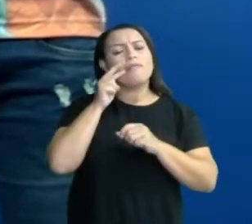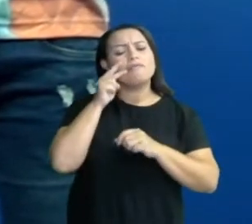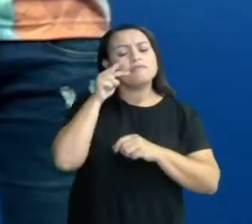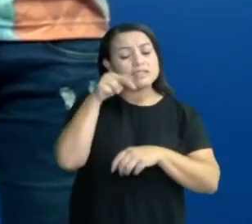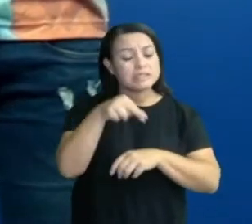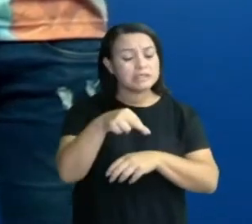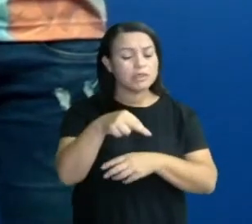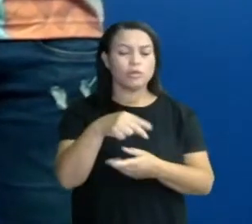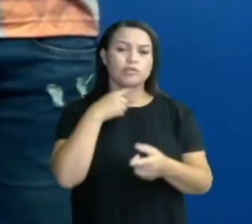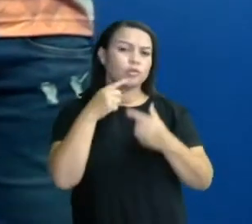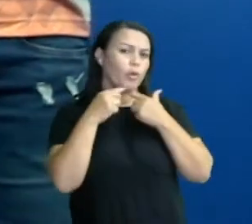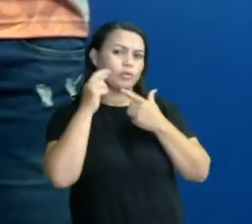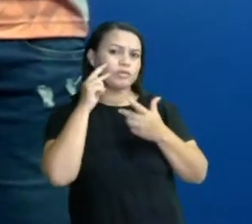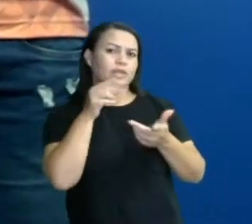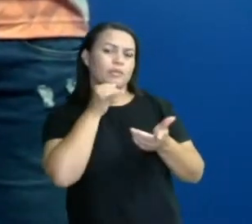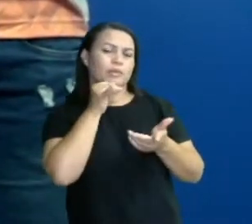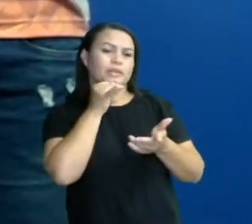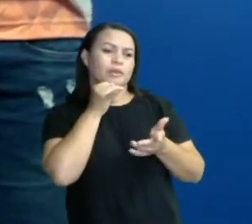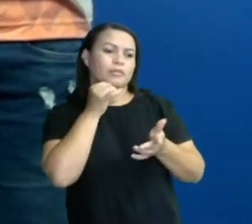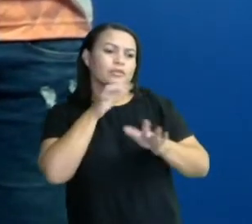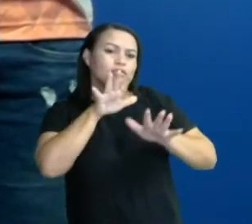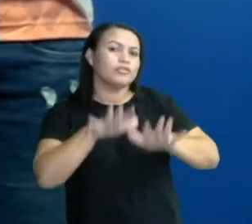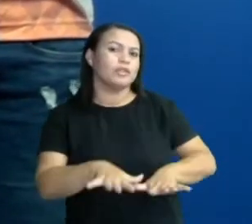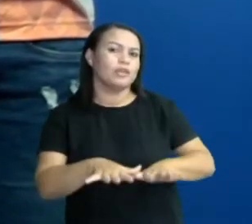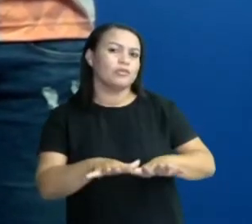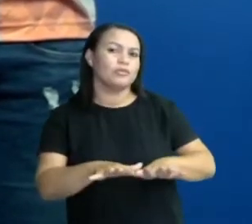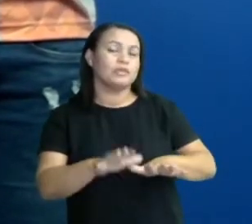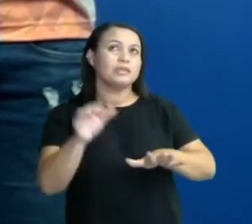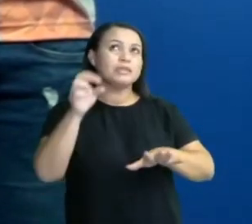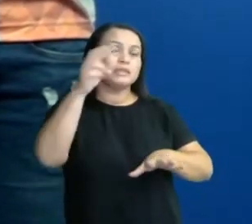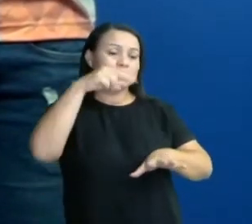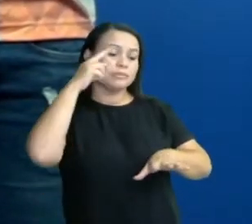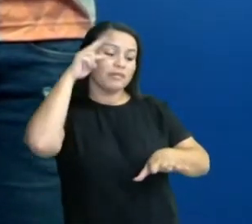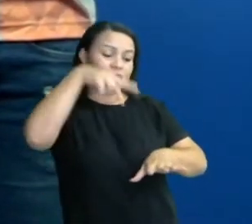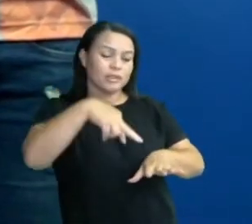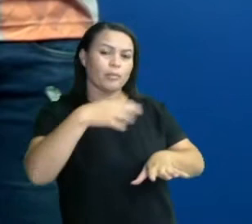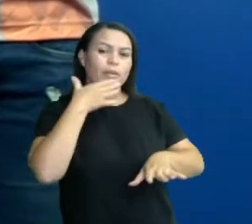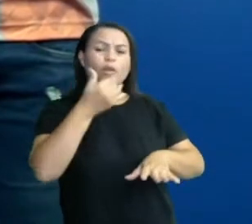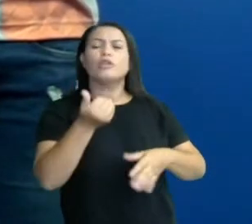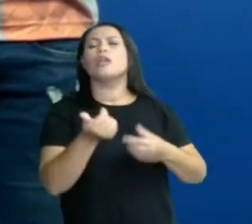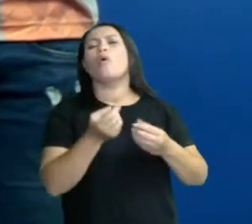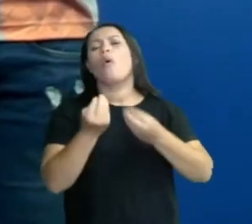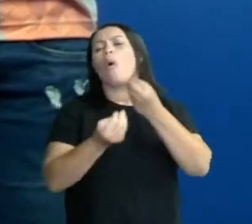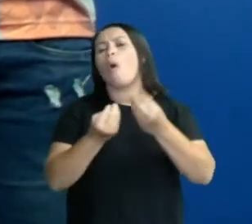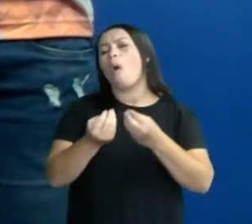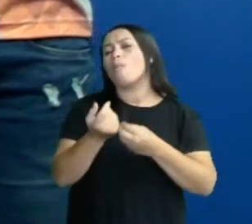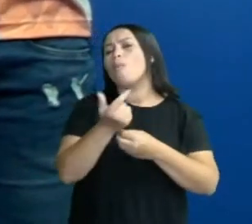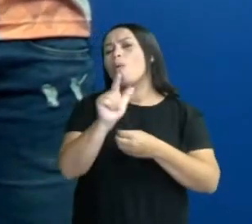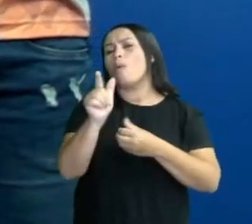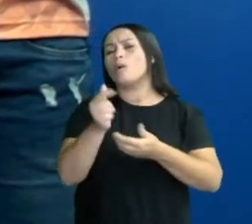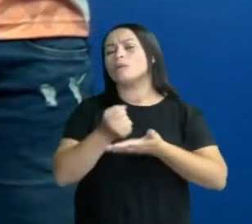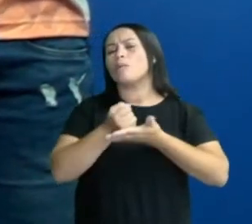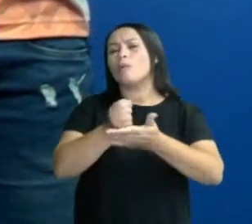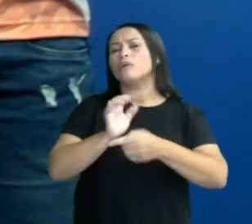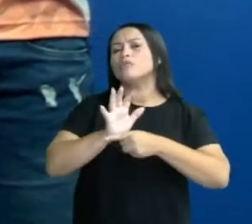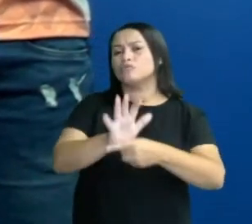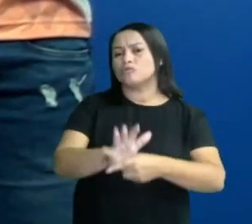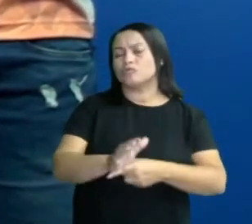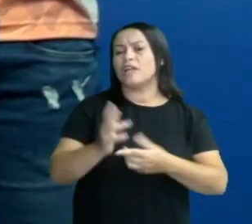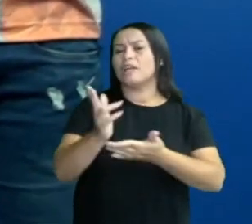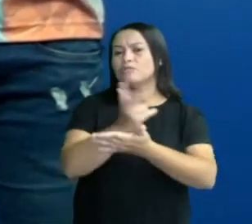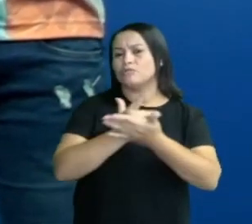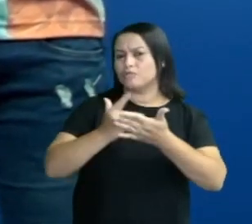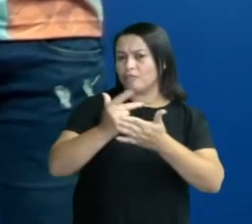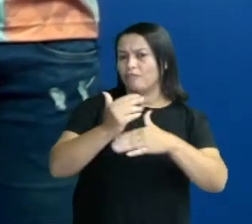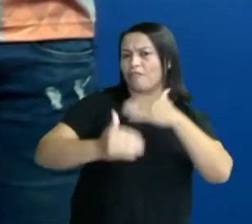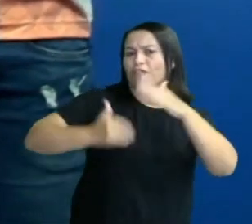consegue ter, né, quando você está no ambiente. Um outro elemento que vai colaborar muito para esse avanço da cartografia nos dias